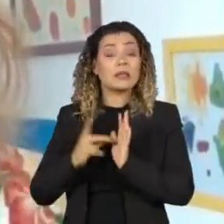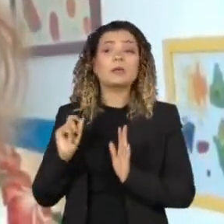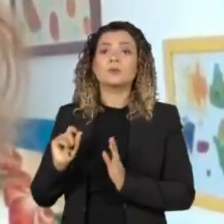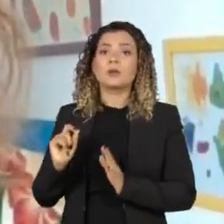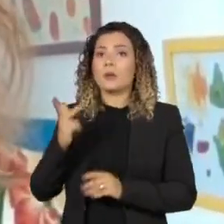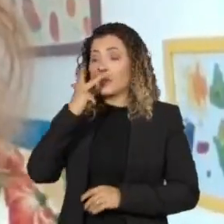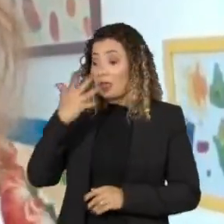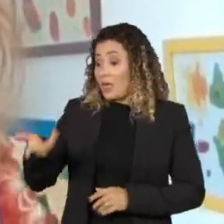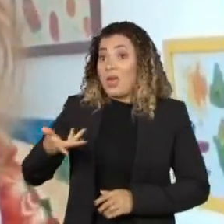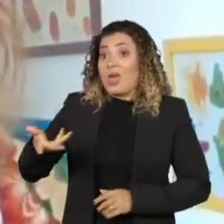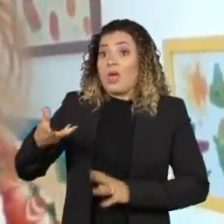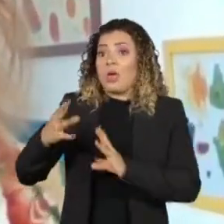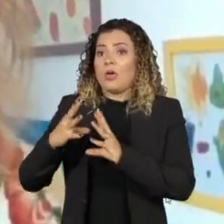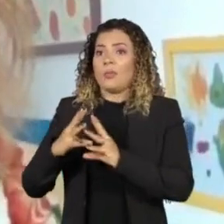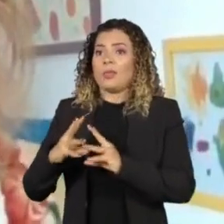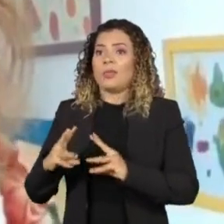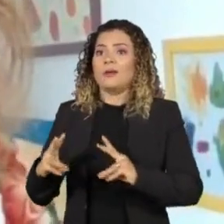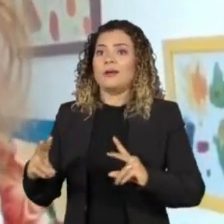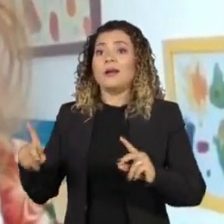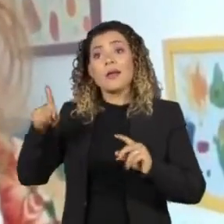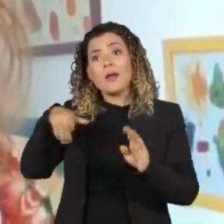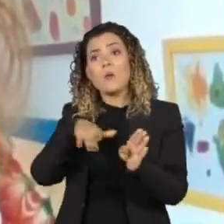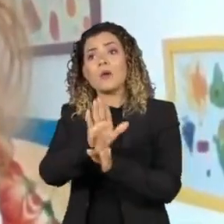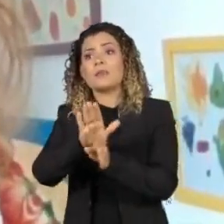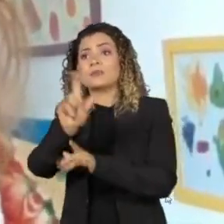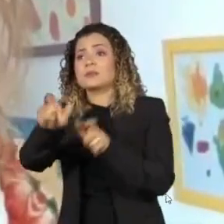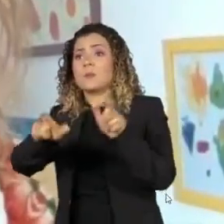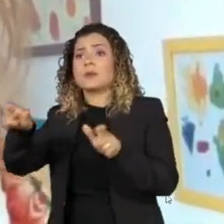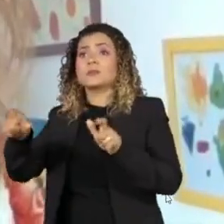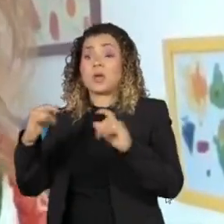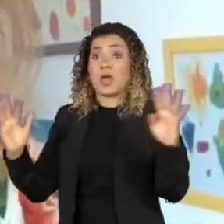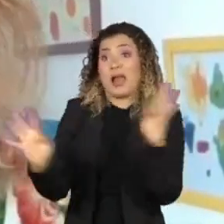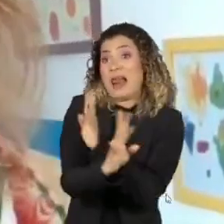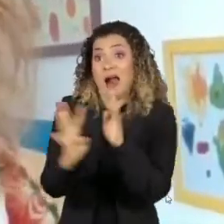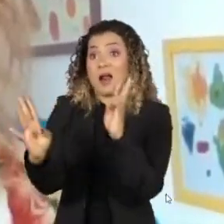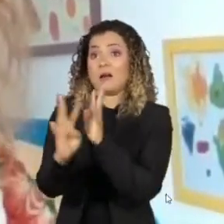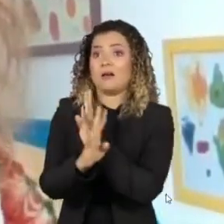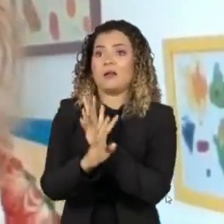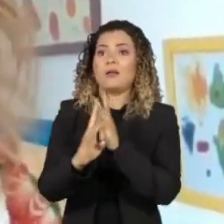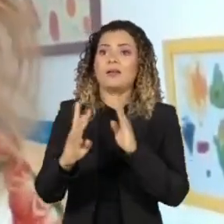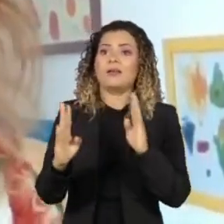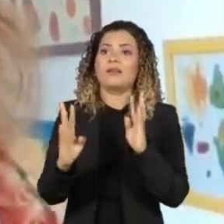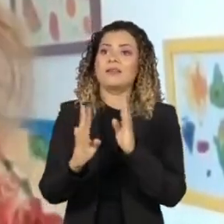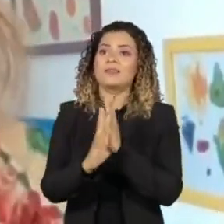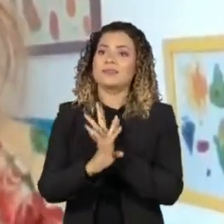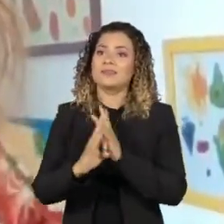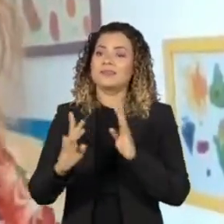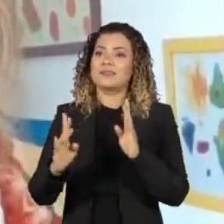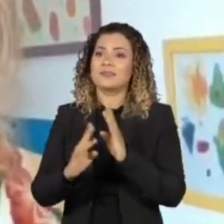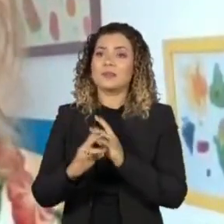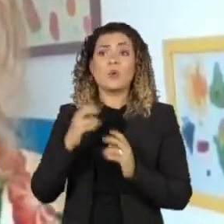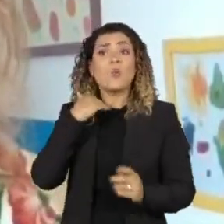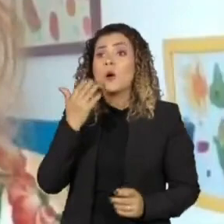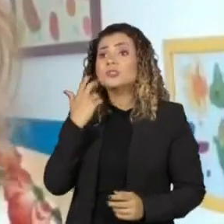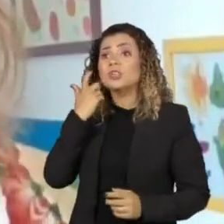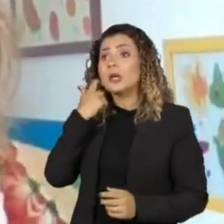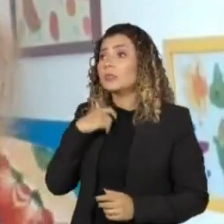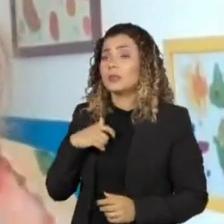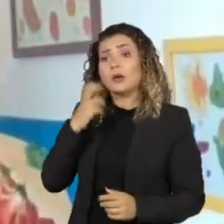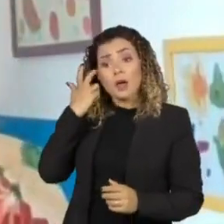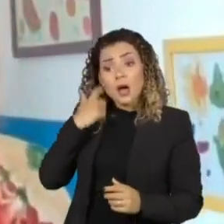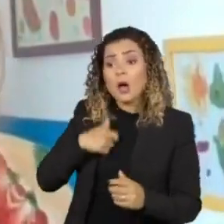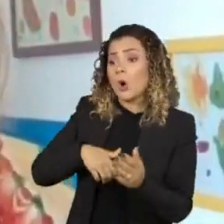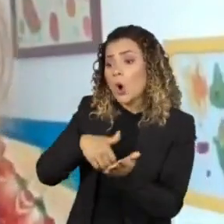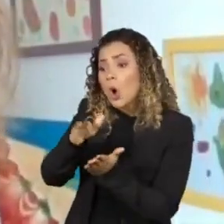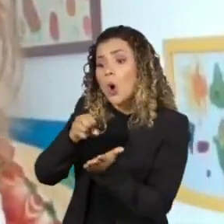Desacelera começou, né, como um guia para as pessoas desacelerarem na cidade. E com o tempo a gente viu que não adiantava a gente ter um guia, sendo que as pessoas